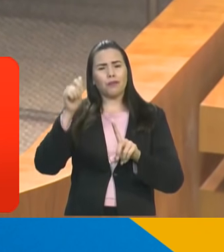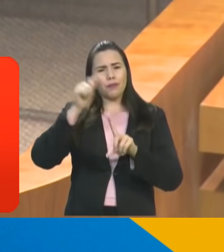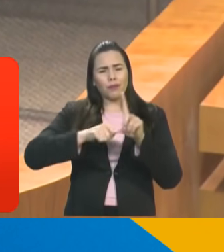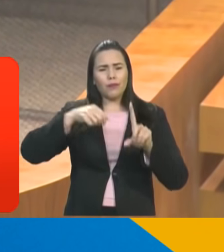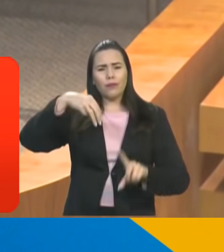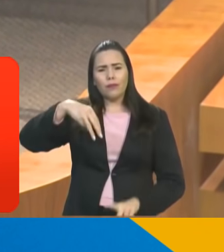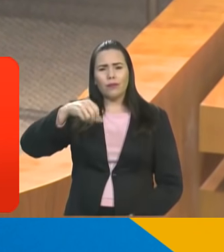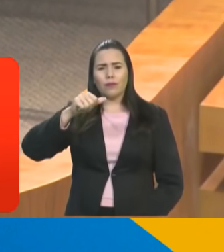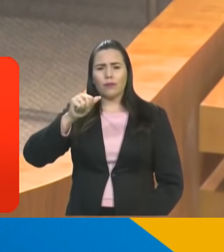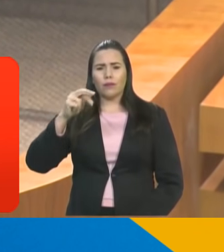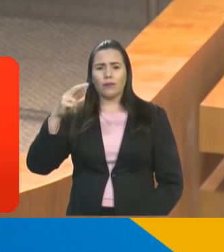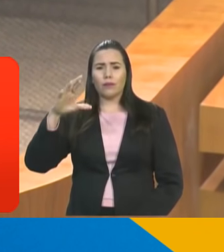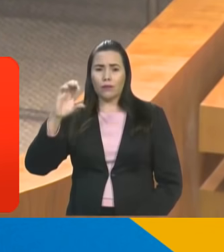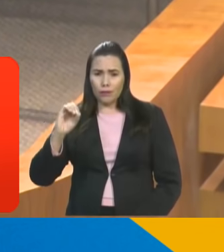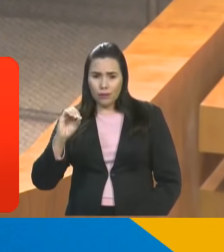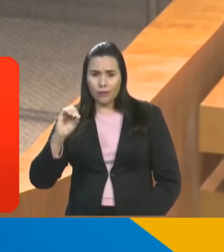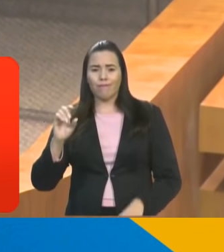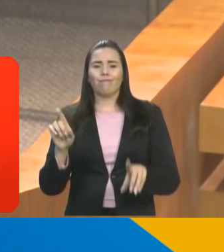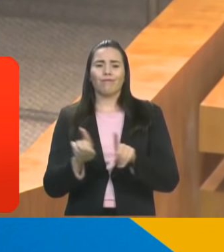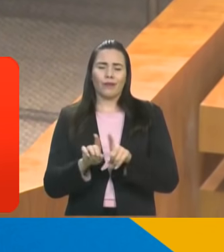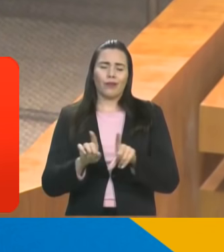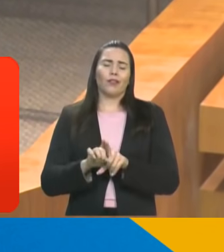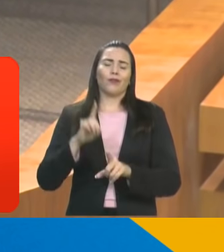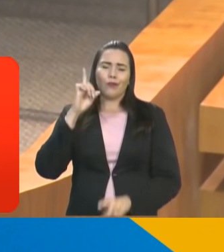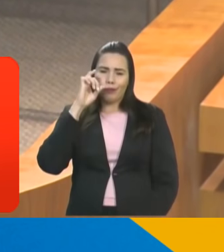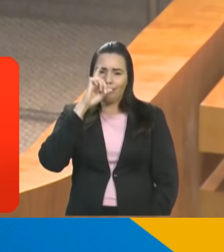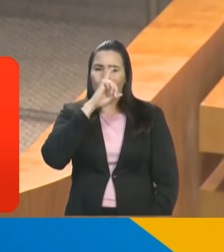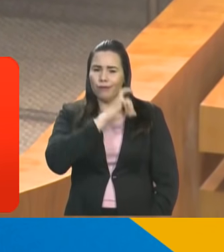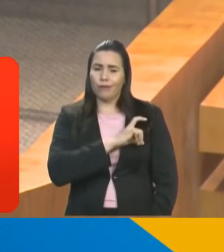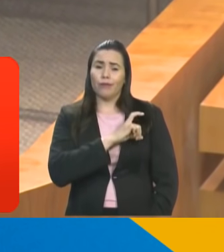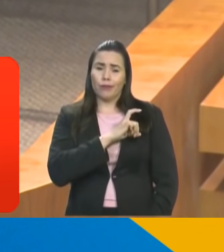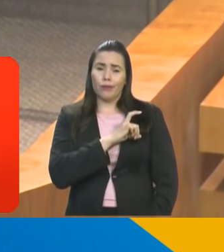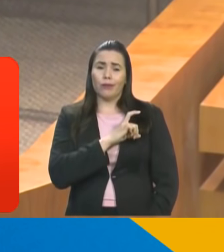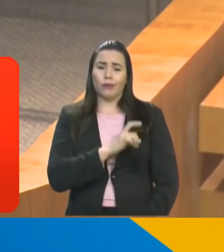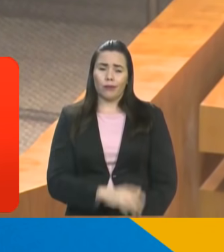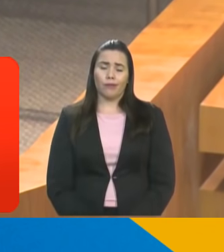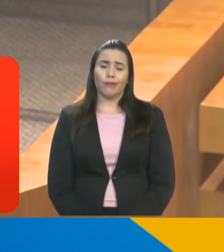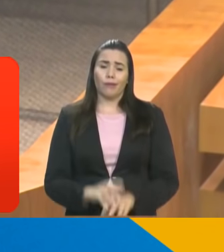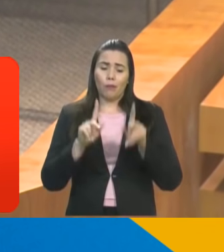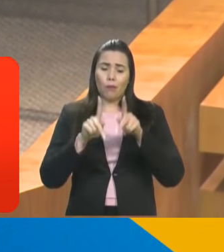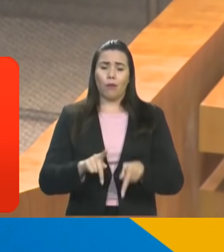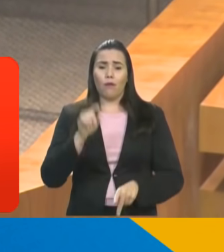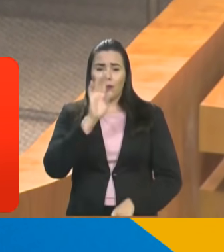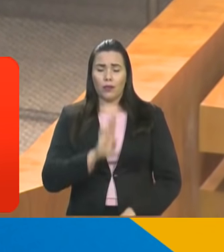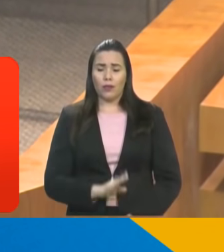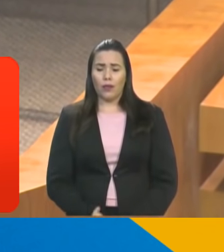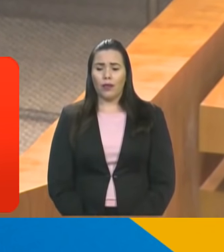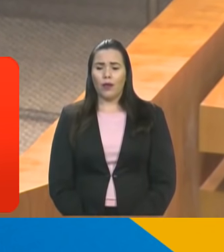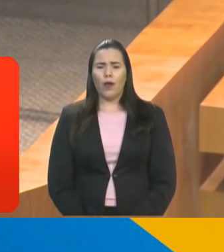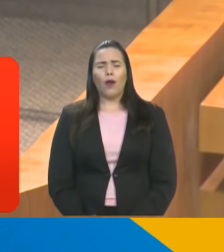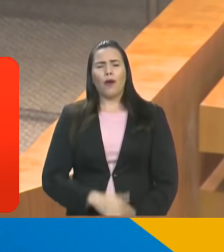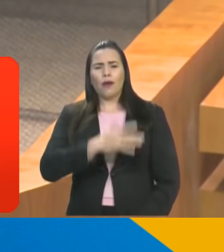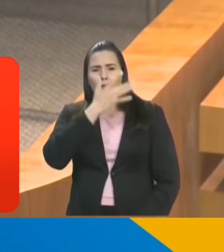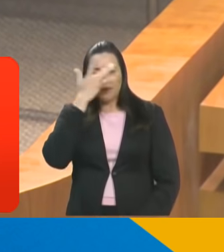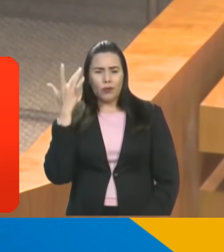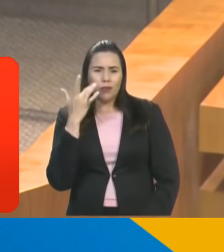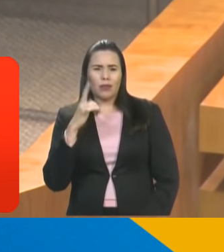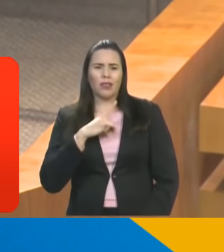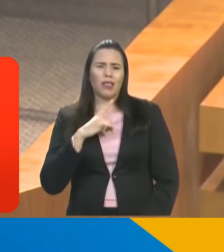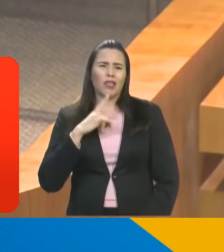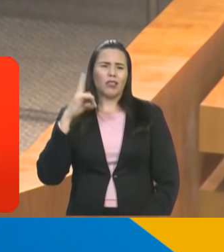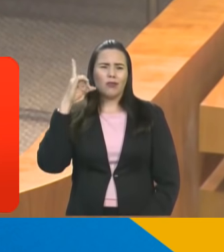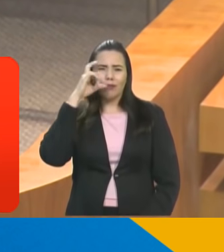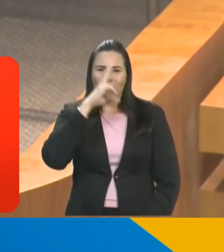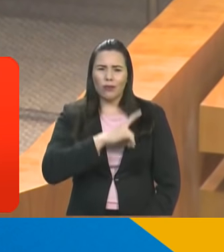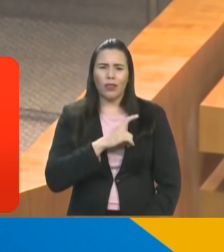para a população brasileira. E aquela população que vai ter mais dificuldade ainda de adquirir uma renda para a